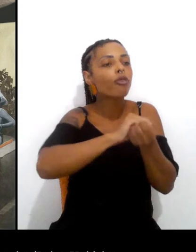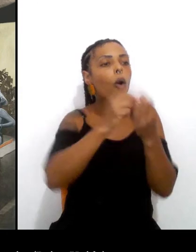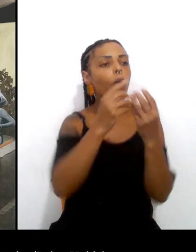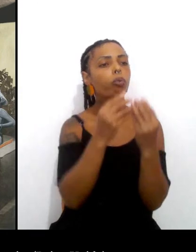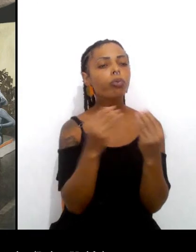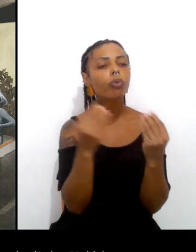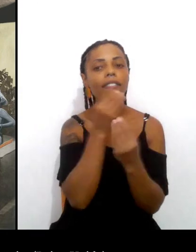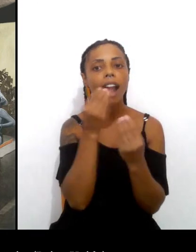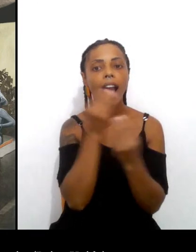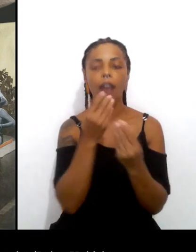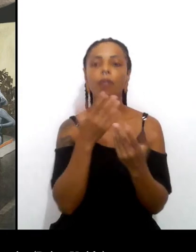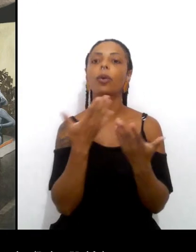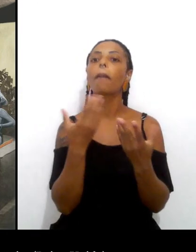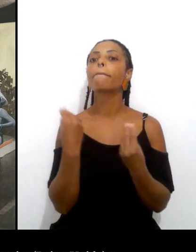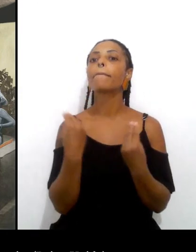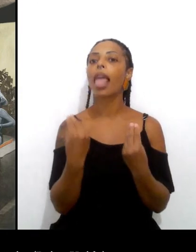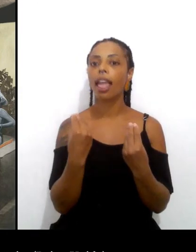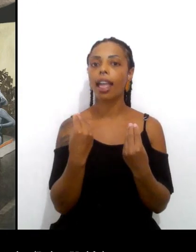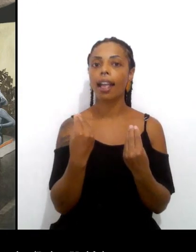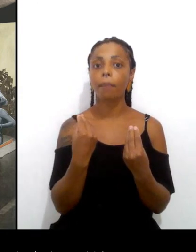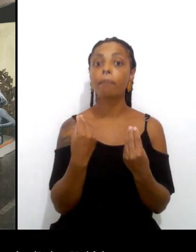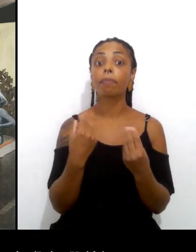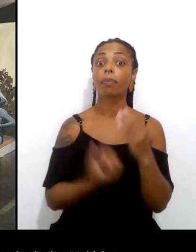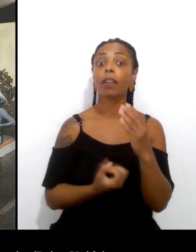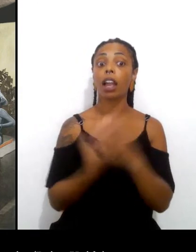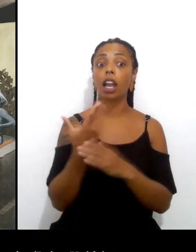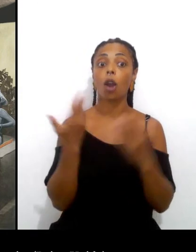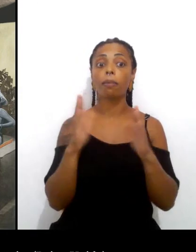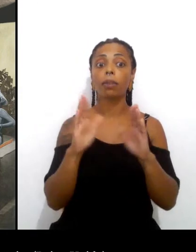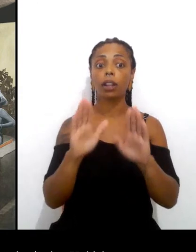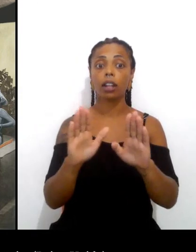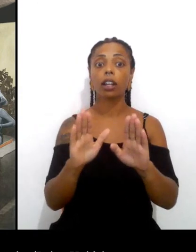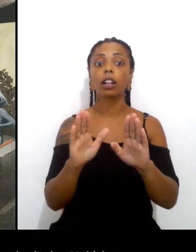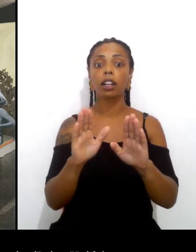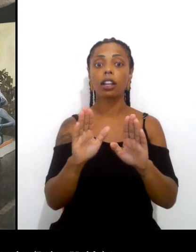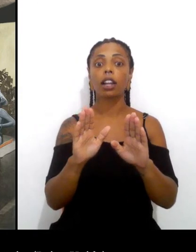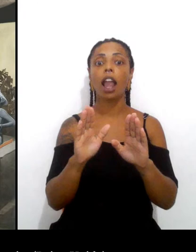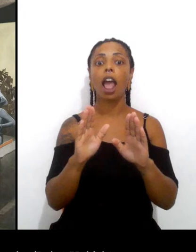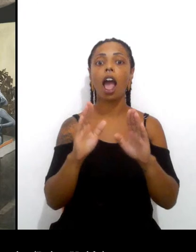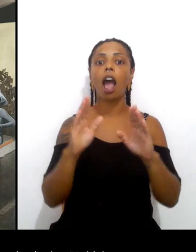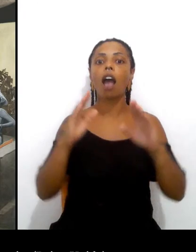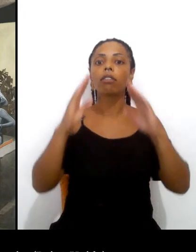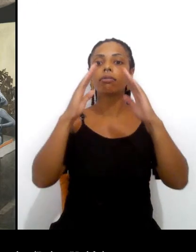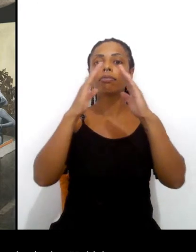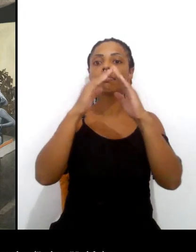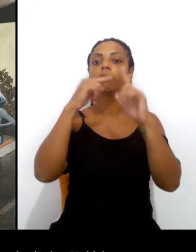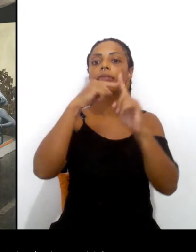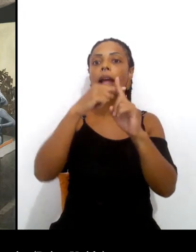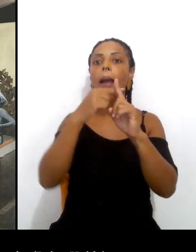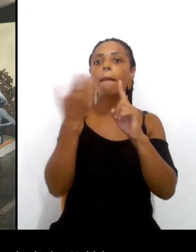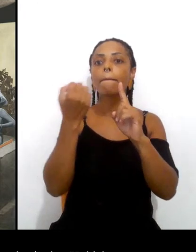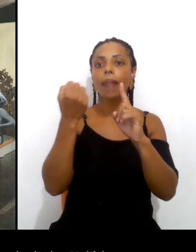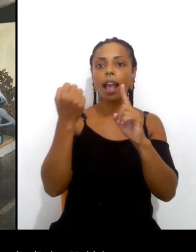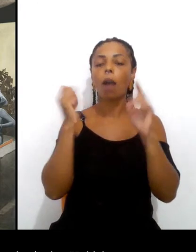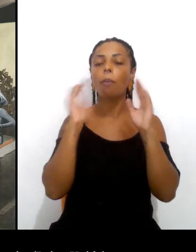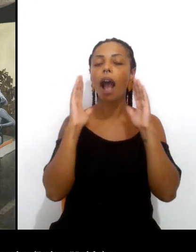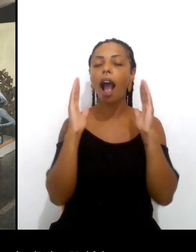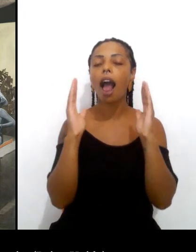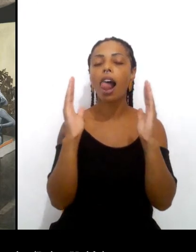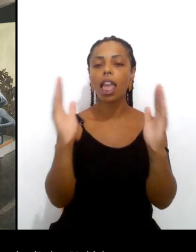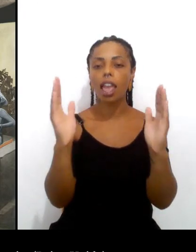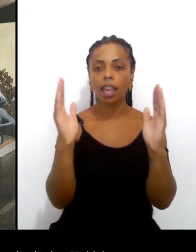uma exposição na white chapel e nesse caso específico nós temos